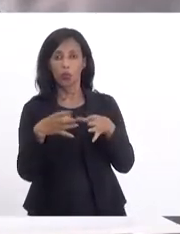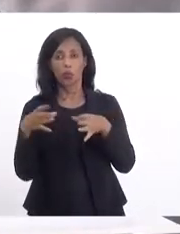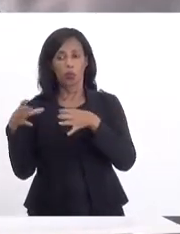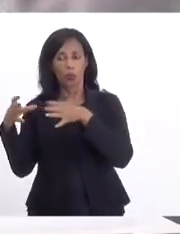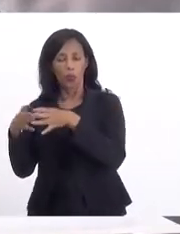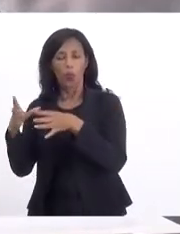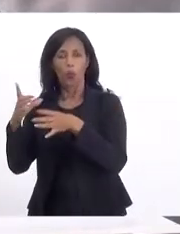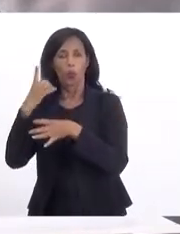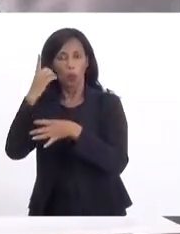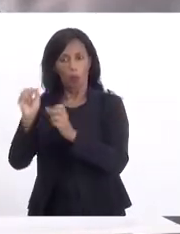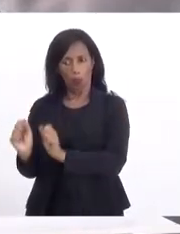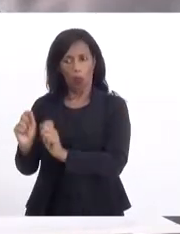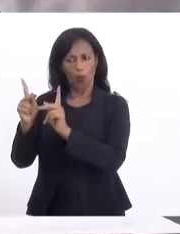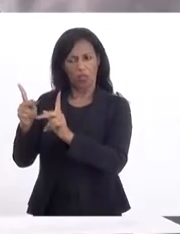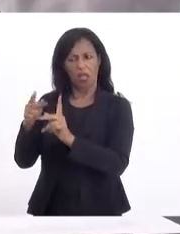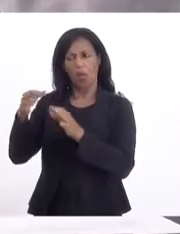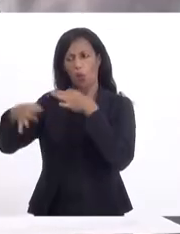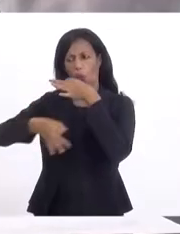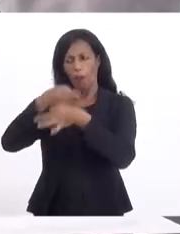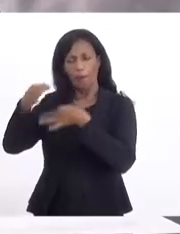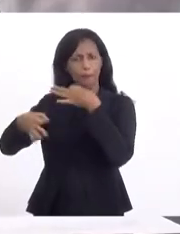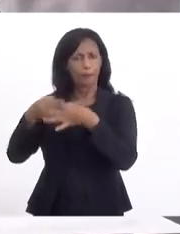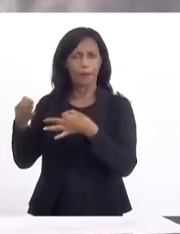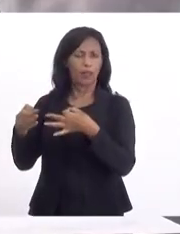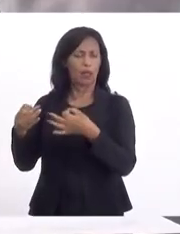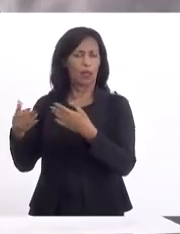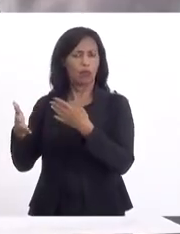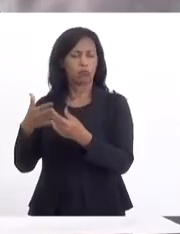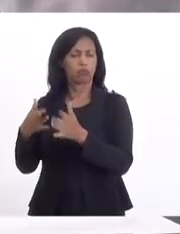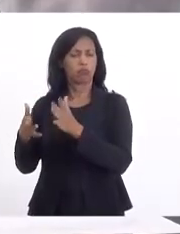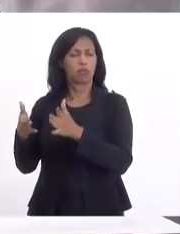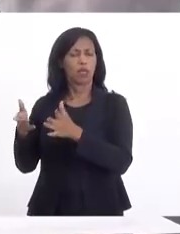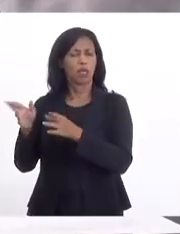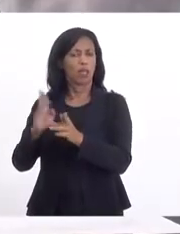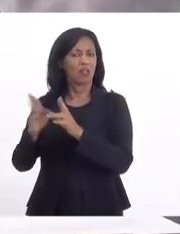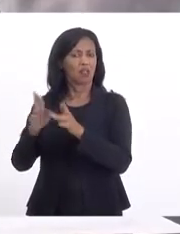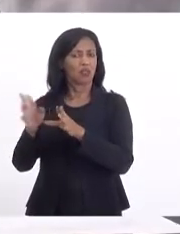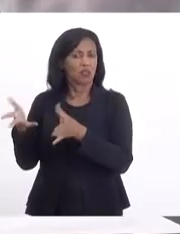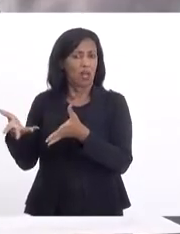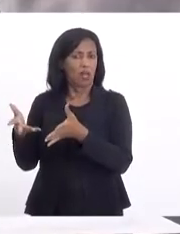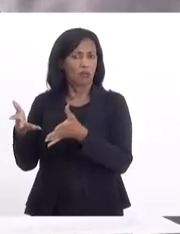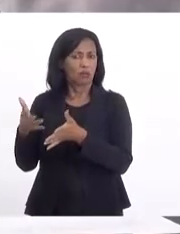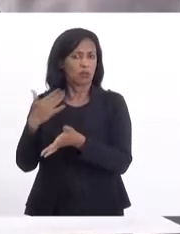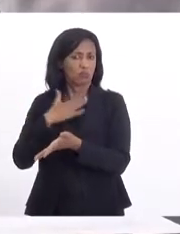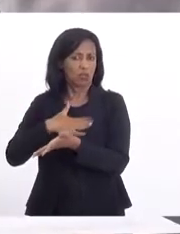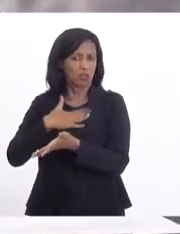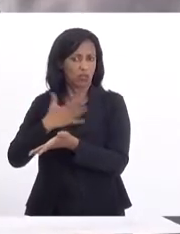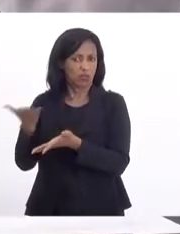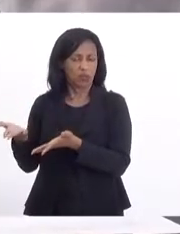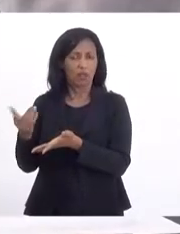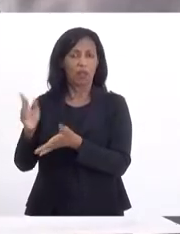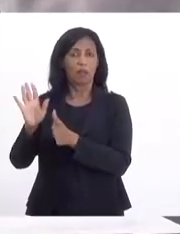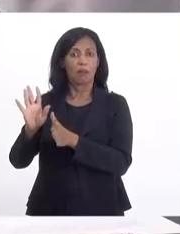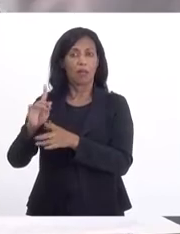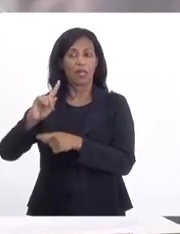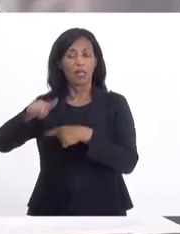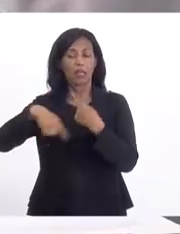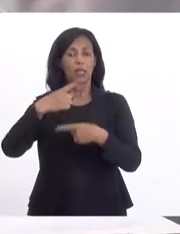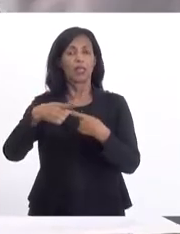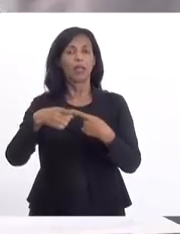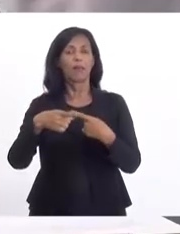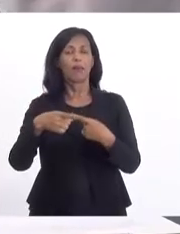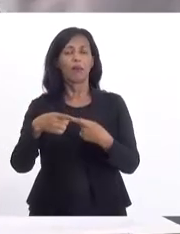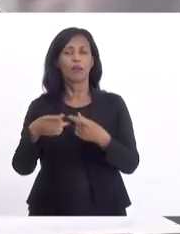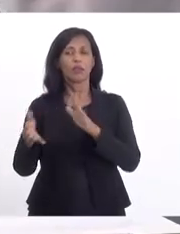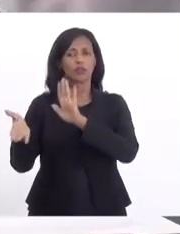darem ok ou sugerir qualquer questão redacional que não esteja contento, porque a seguir a gente faz o